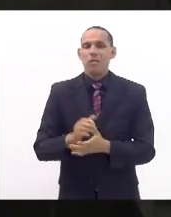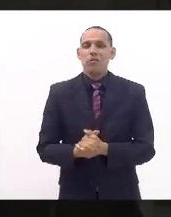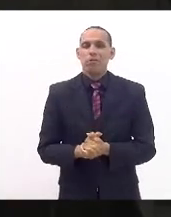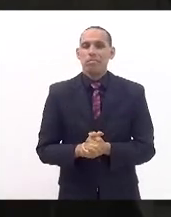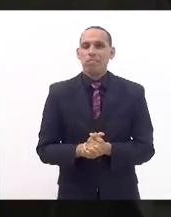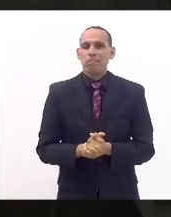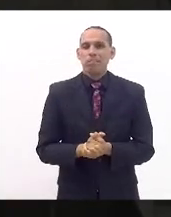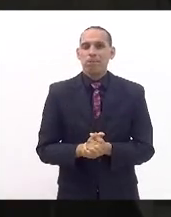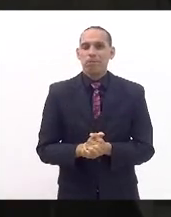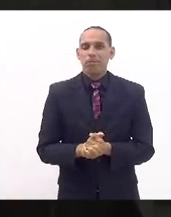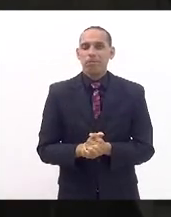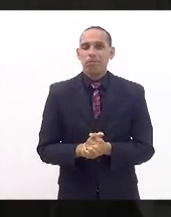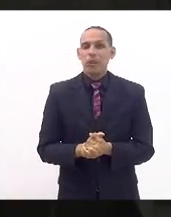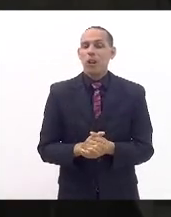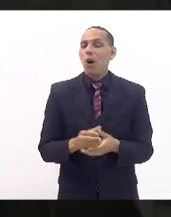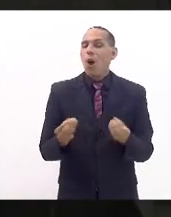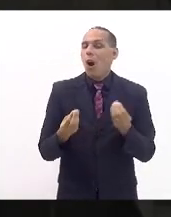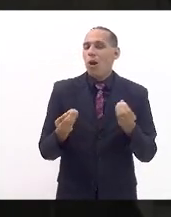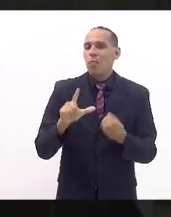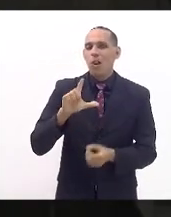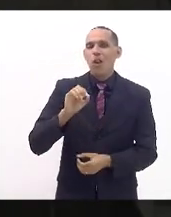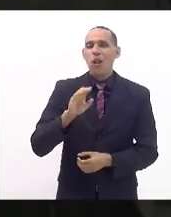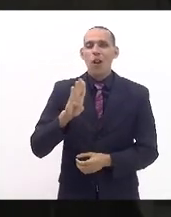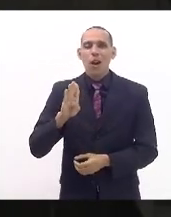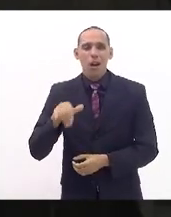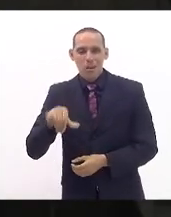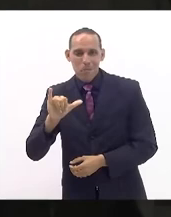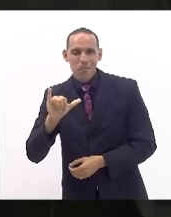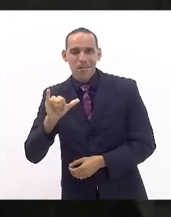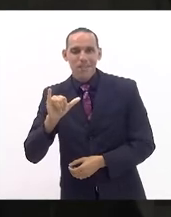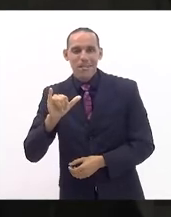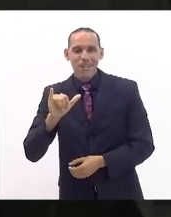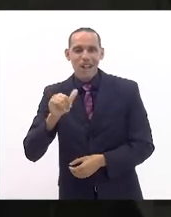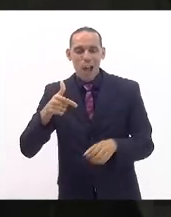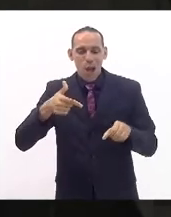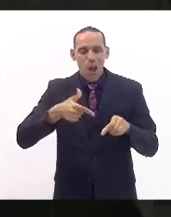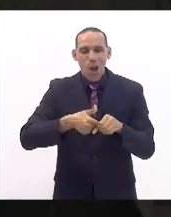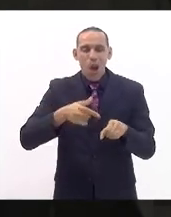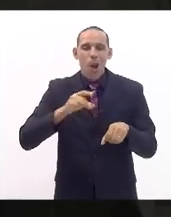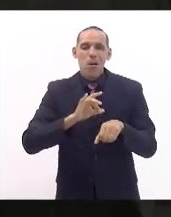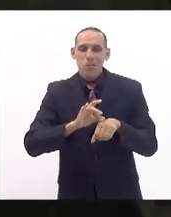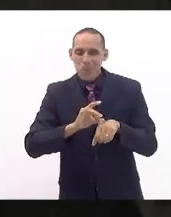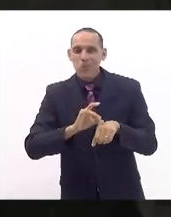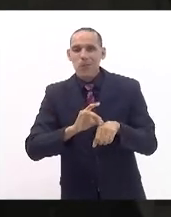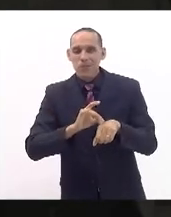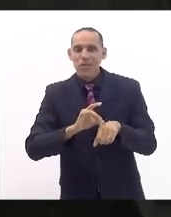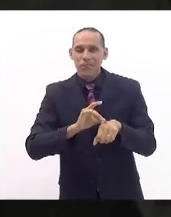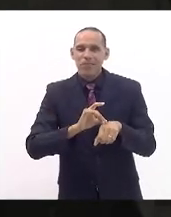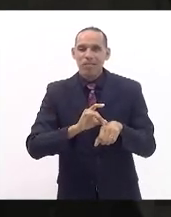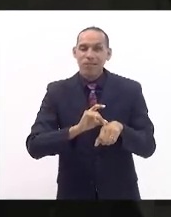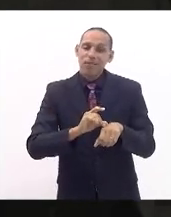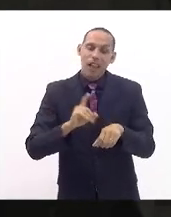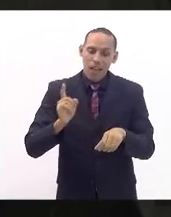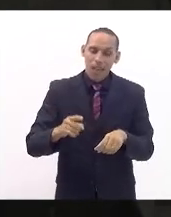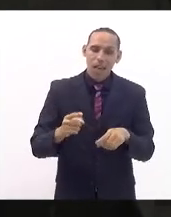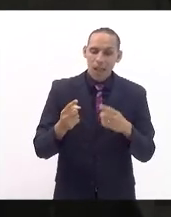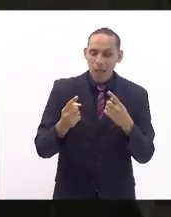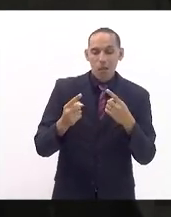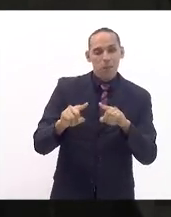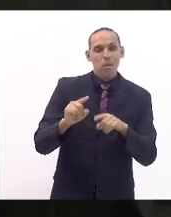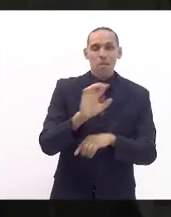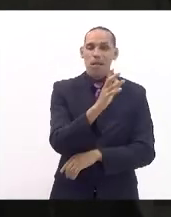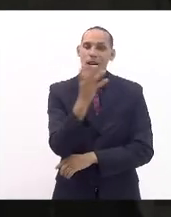troco do lobby do combustível fóssil, que hoje é um dos grandes inimigos do